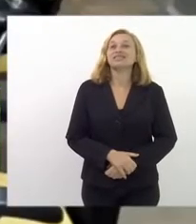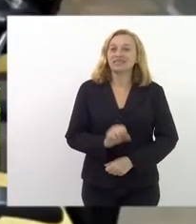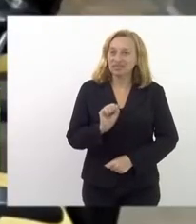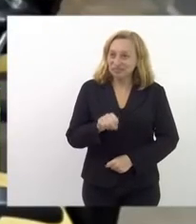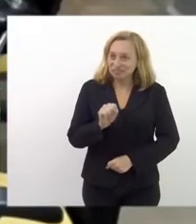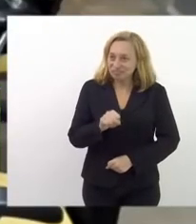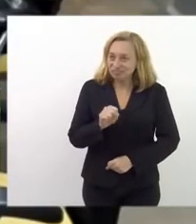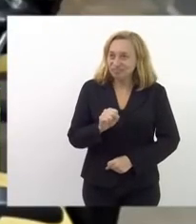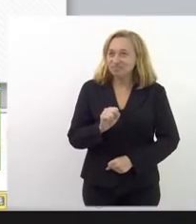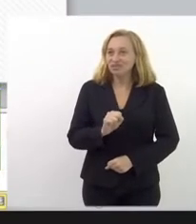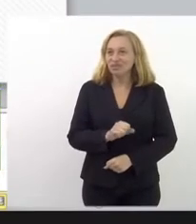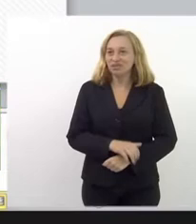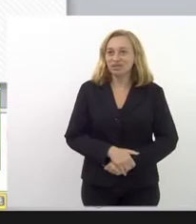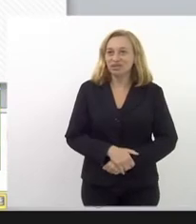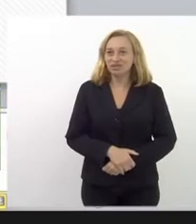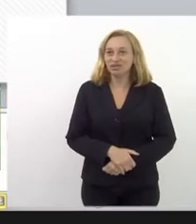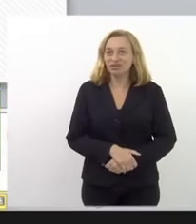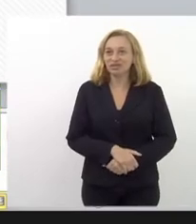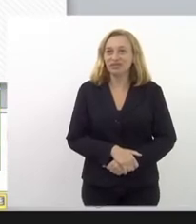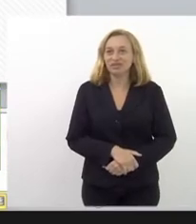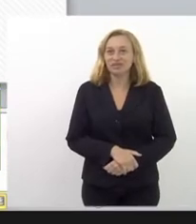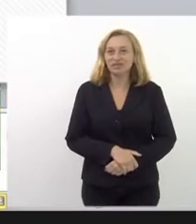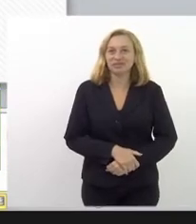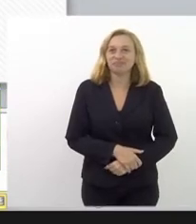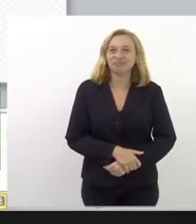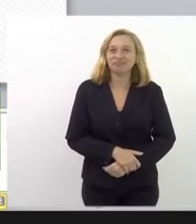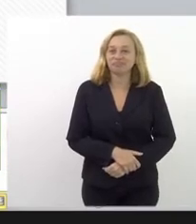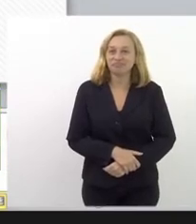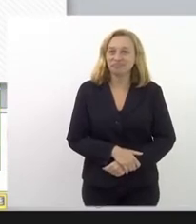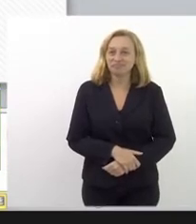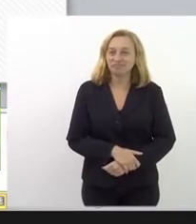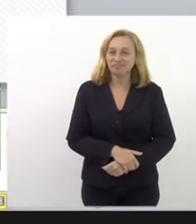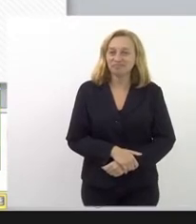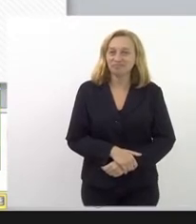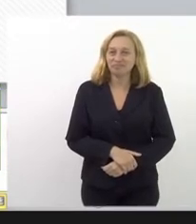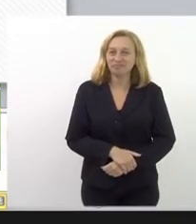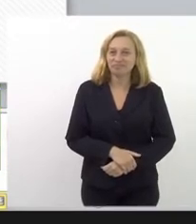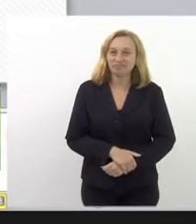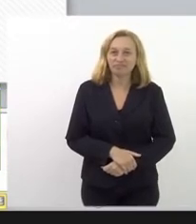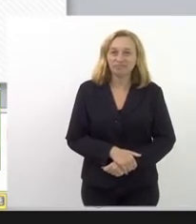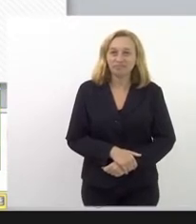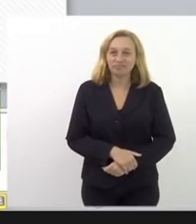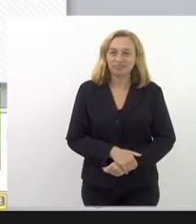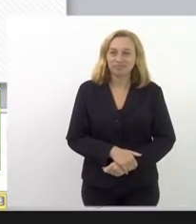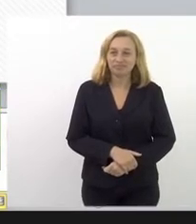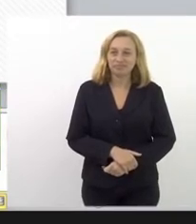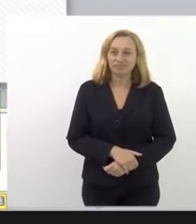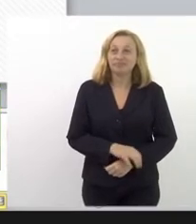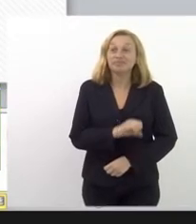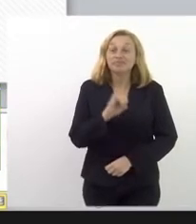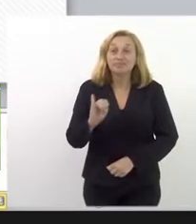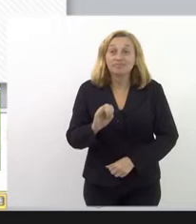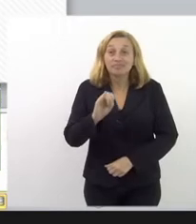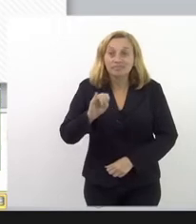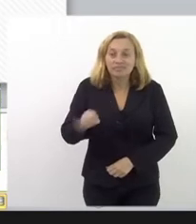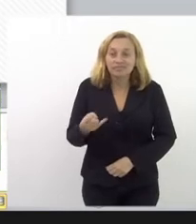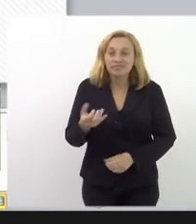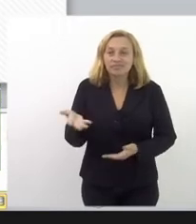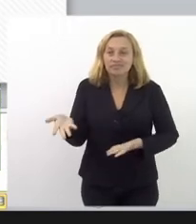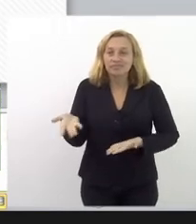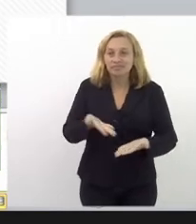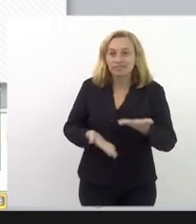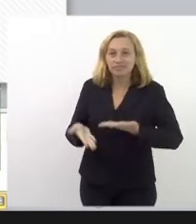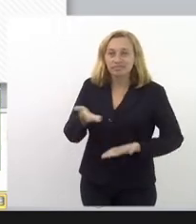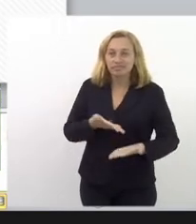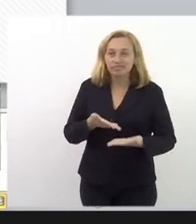Agora foi. Então, vou deixar assim que fica mais fácil. Ô, Nelson. É. Nelson. Oi. Aproveita e compartilha já no chat